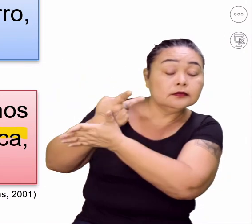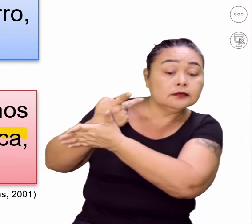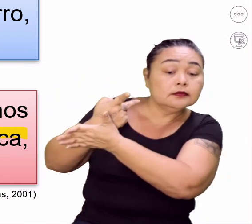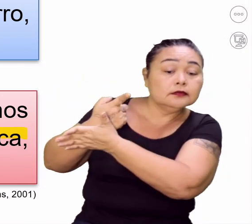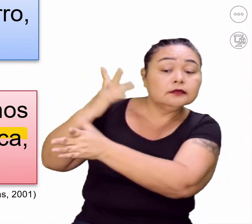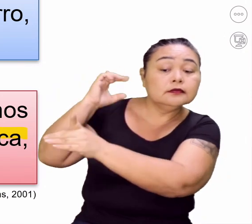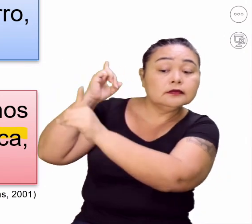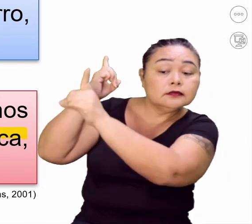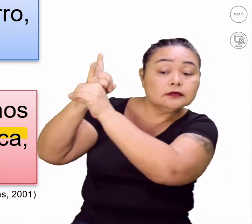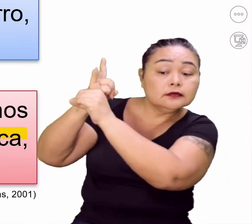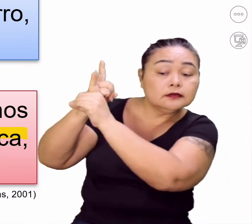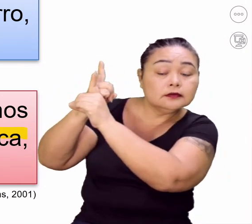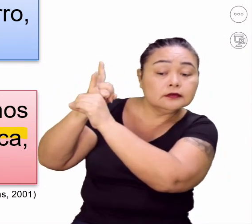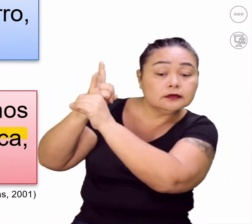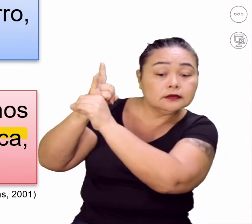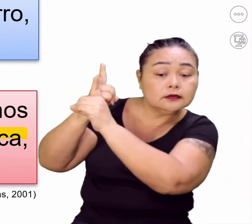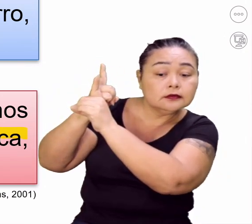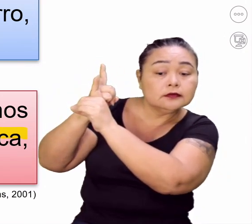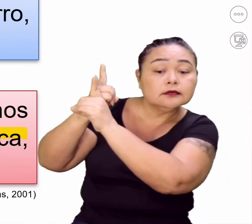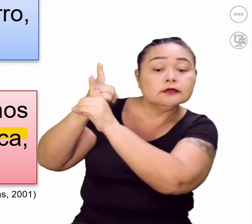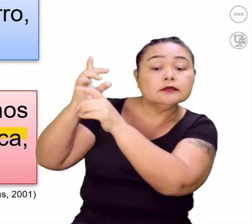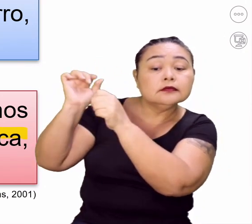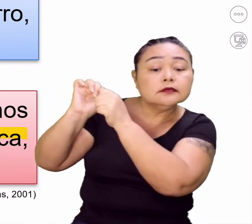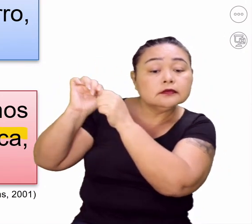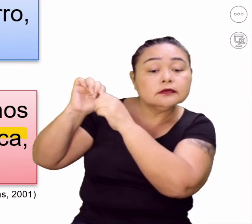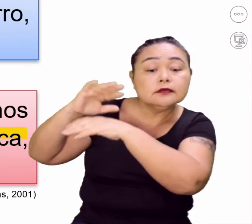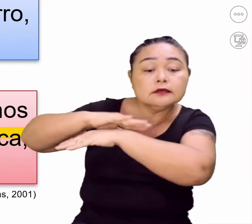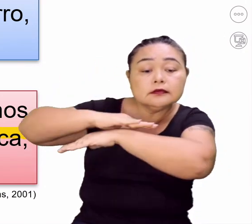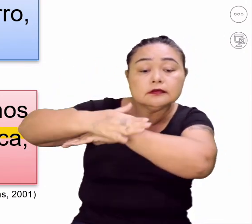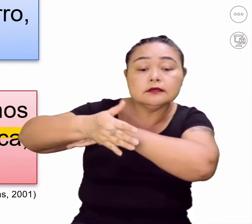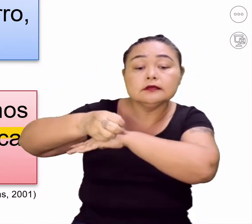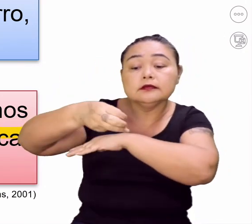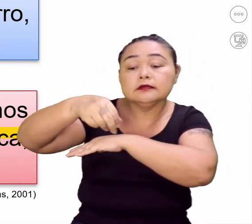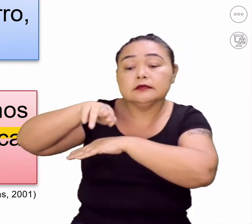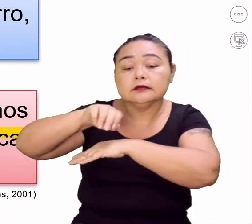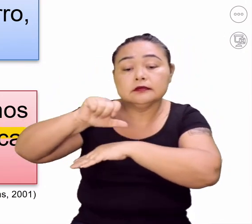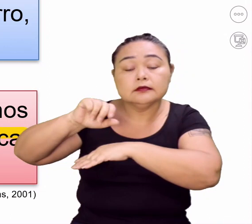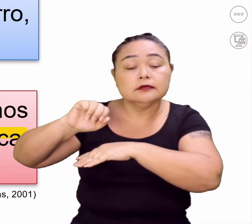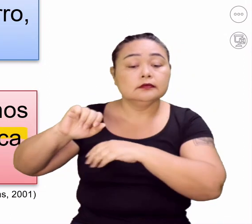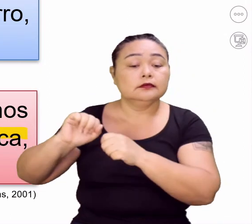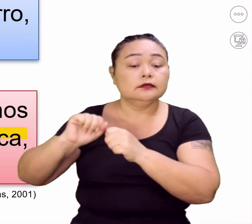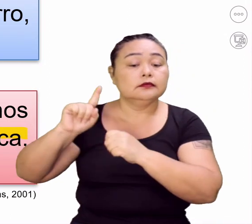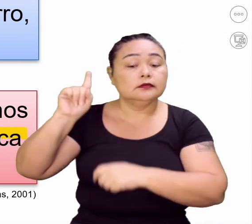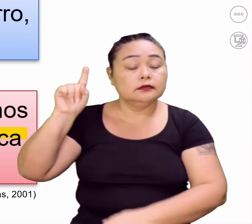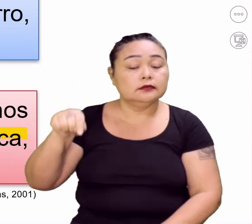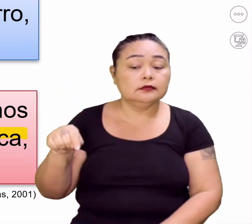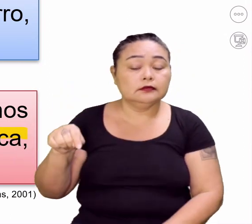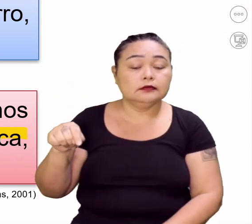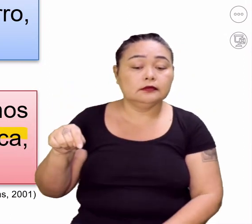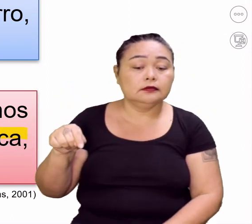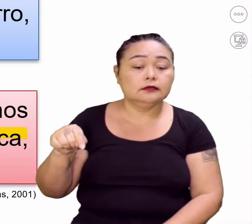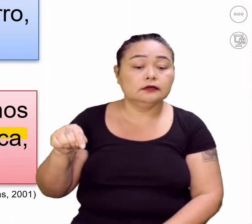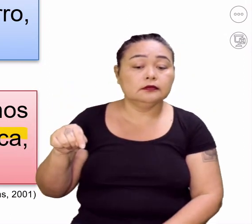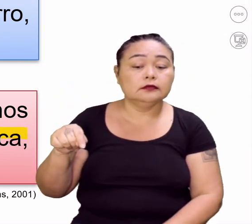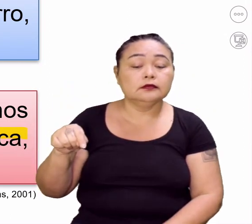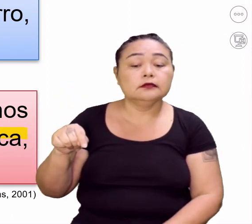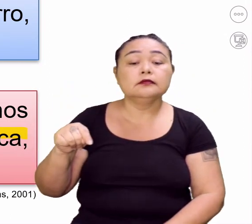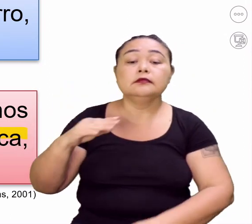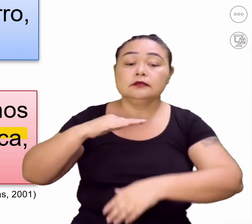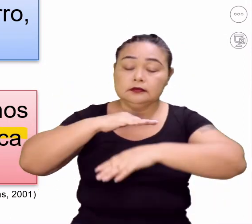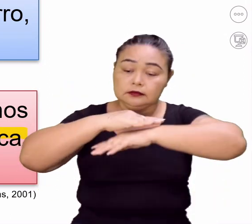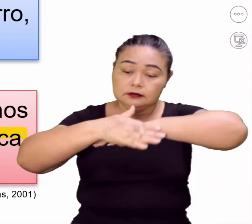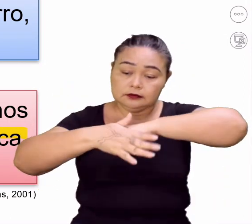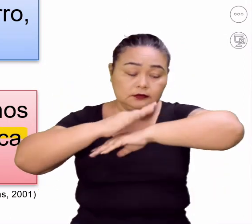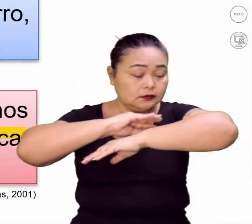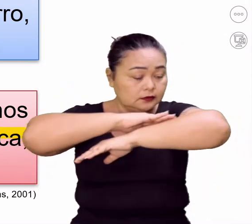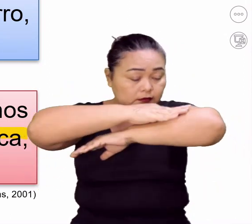gente vai encontrar jazidas minerais, que são nas estruturas geológicas de escudos